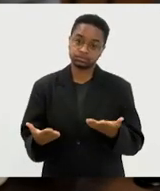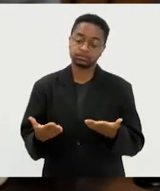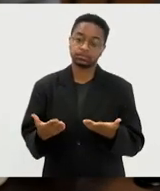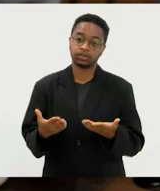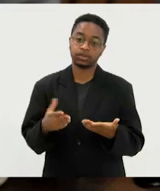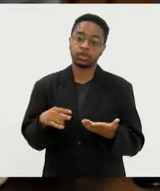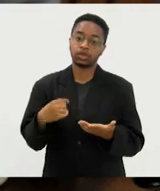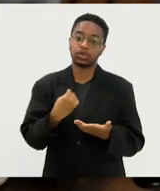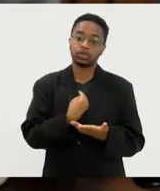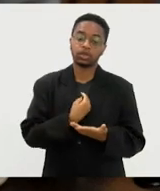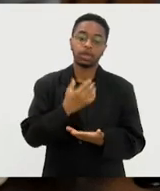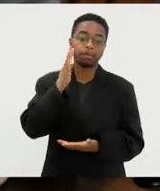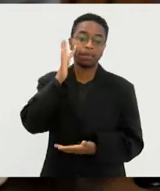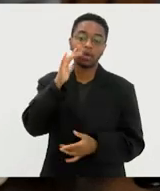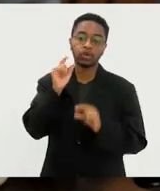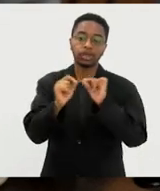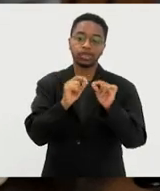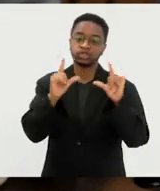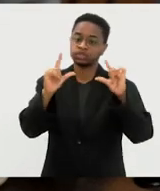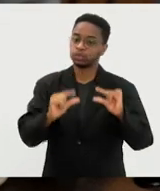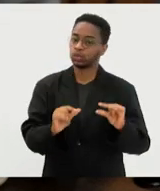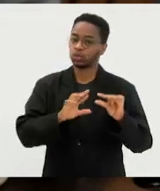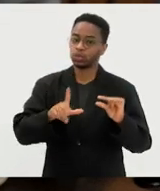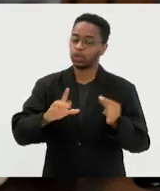imposto de renda é queda e não queda. De ganho.